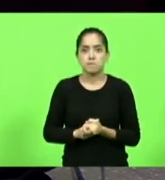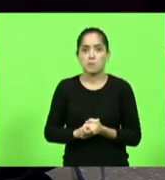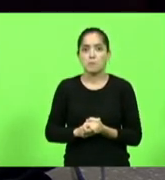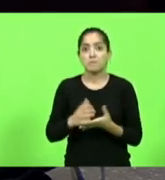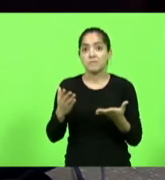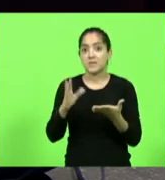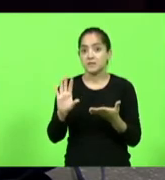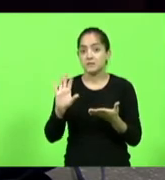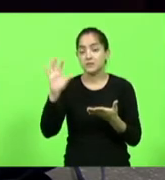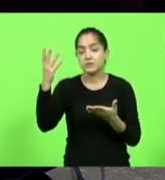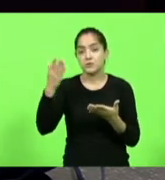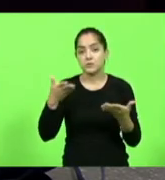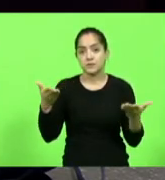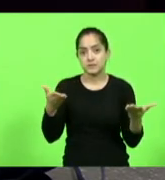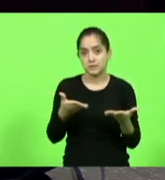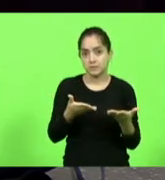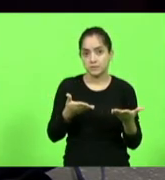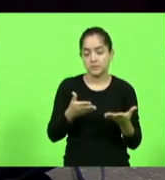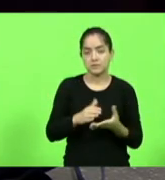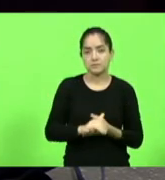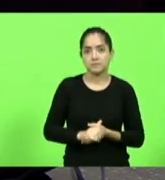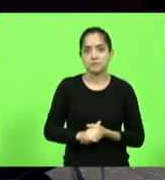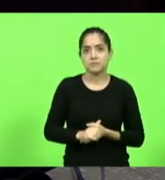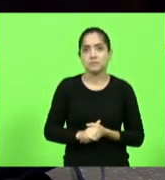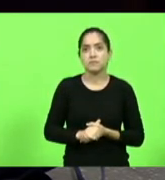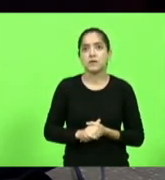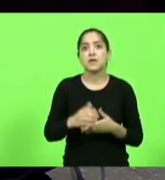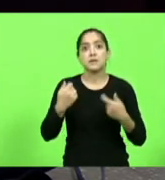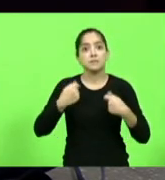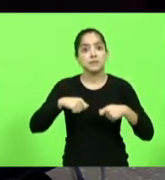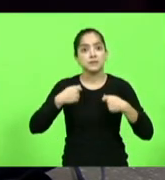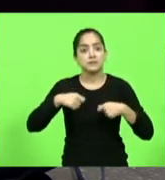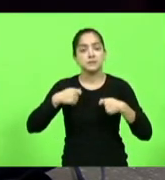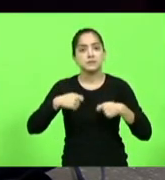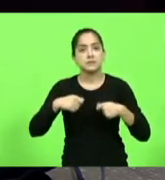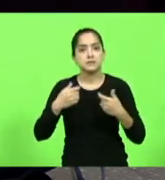esteja acontecendo. Tem que haver